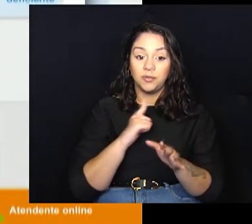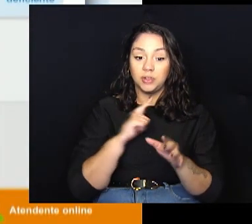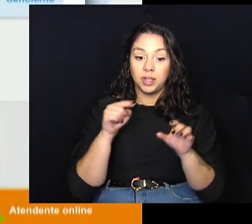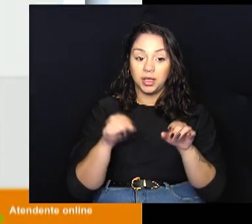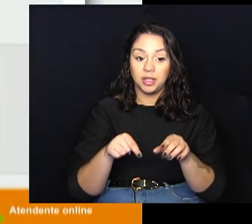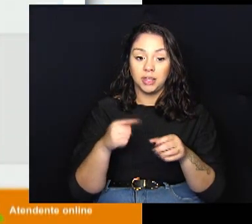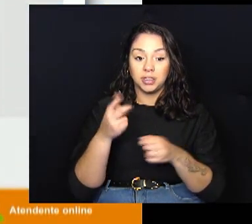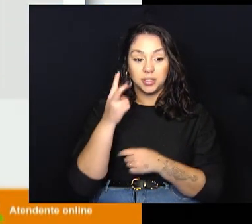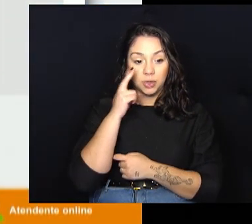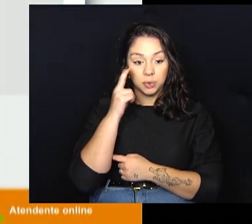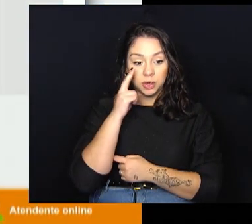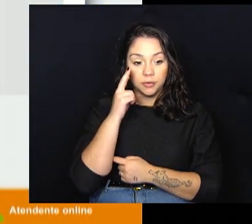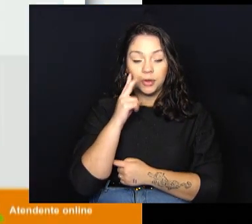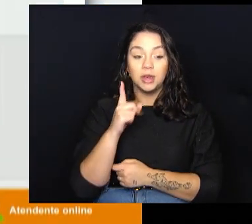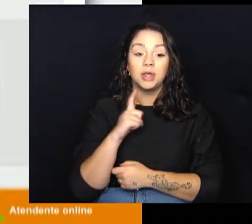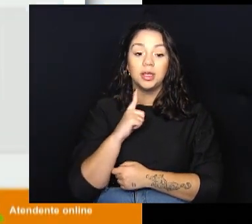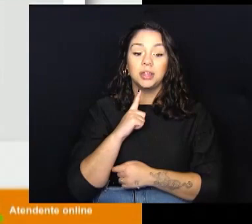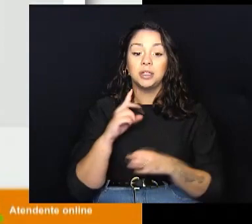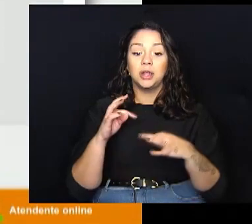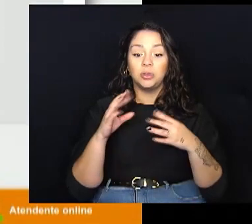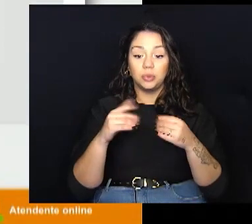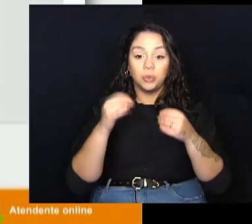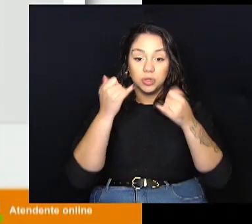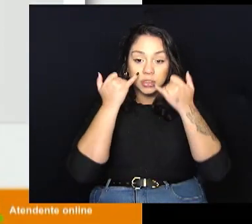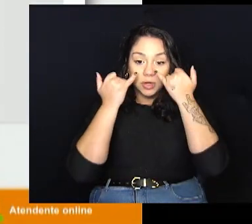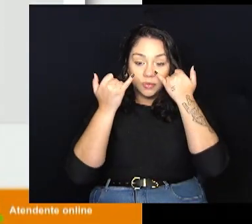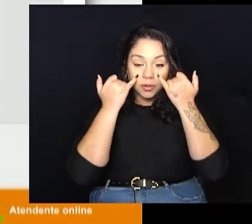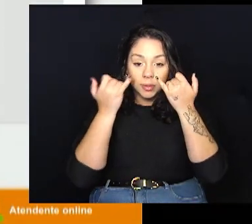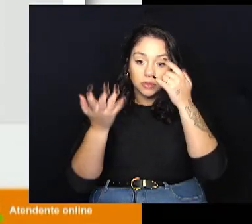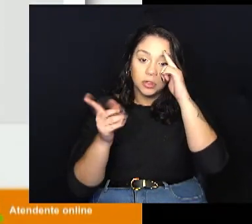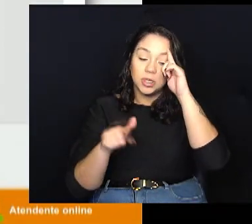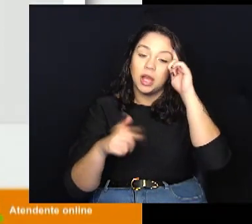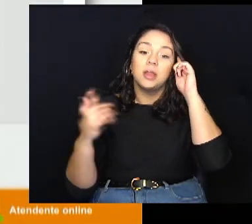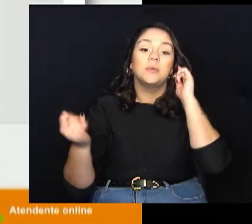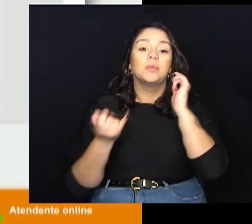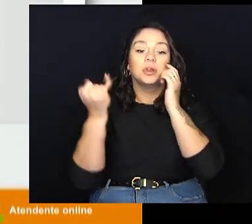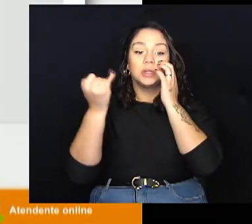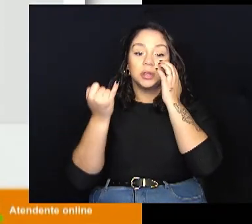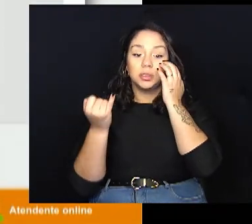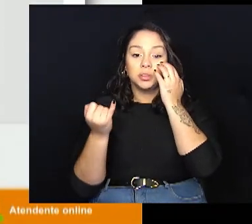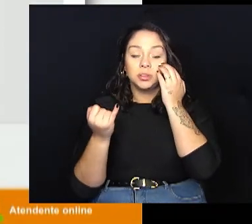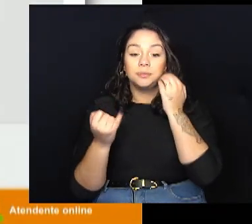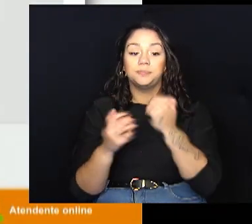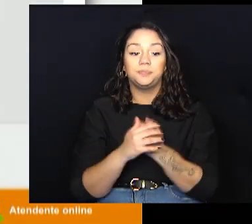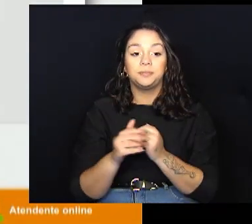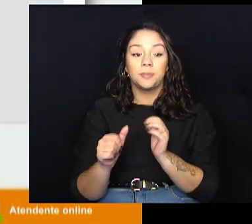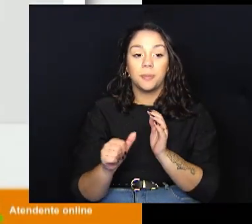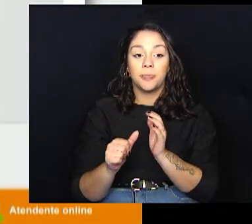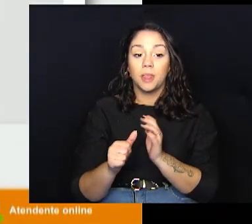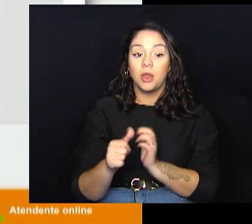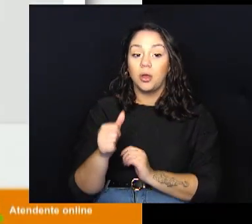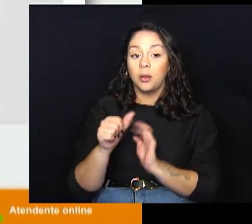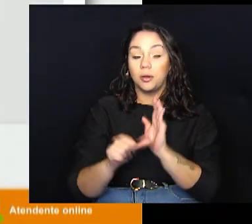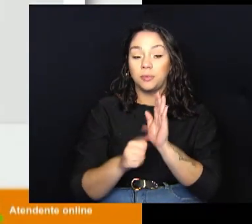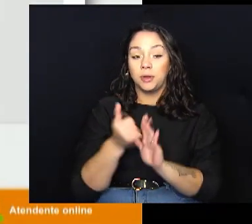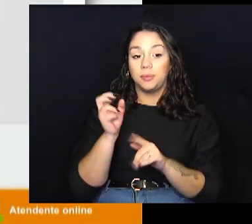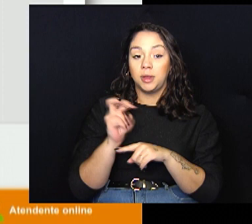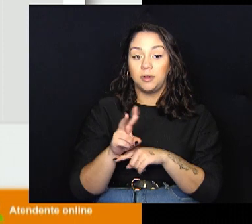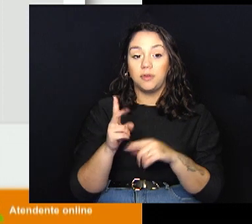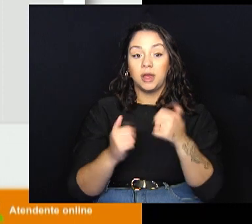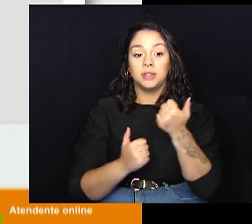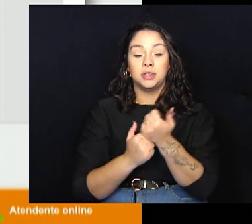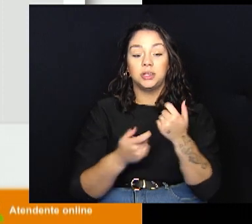esta segunda-feira e com todas as informações Então olha que importante a primeira vaga que nós temos é de assistente administrativo